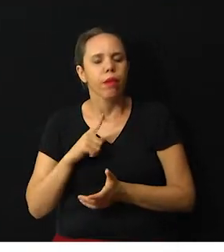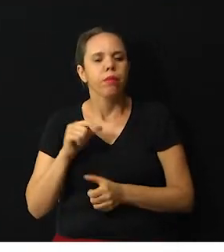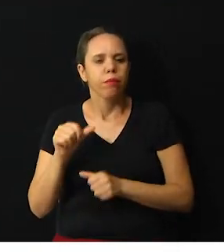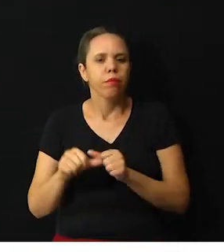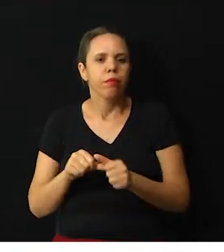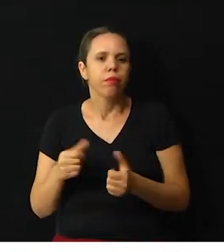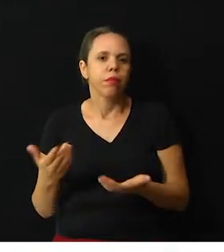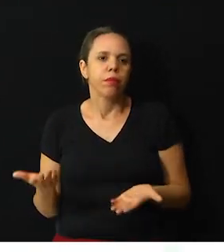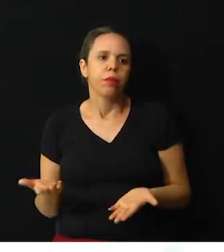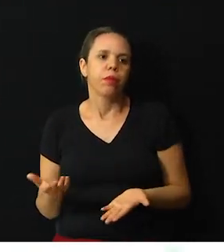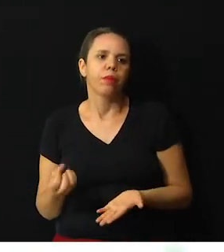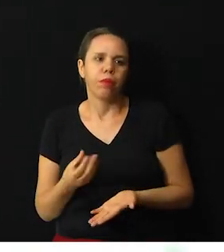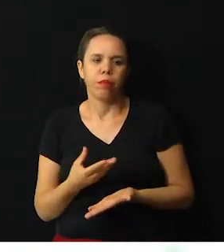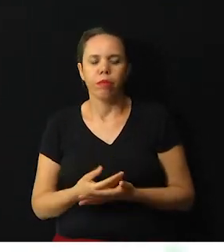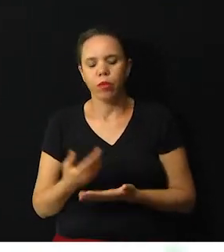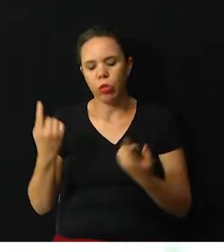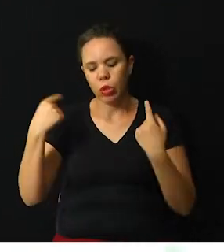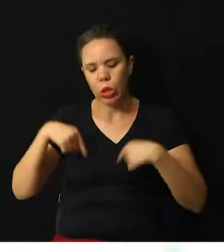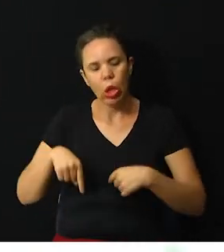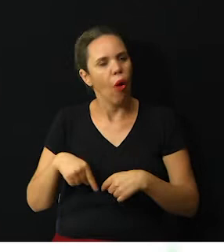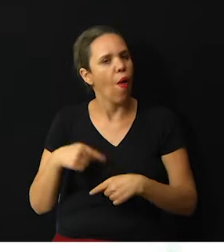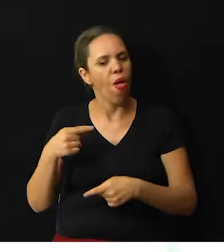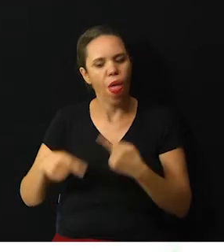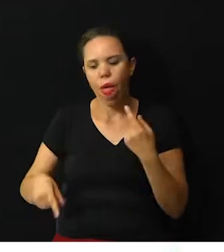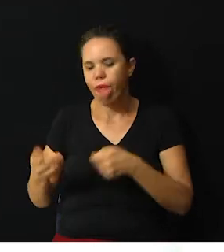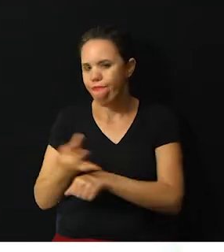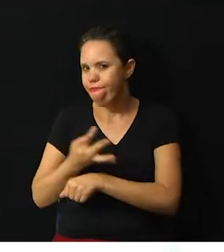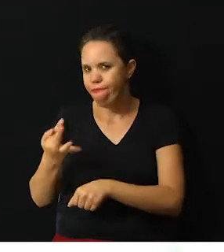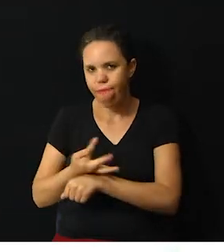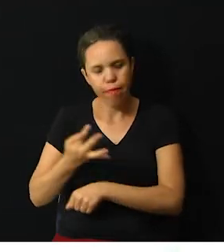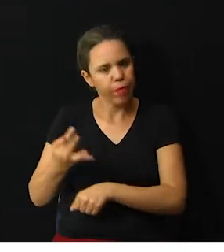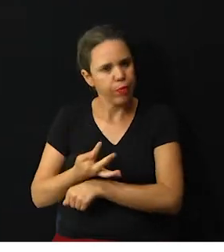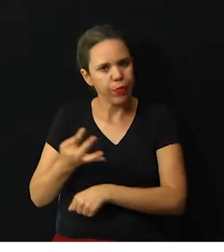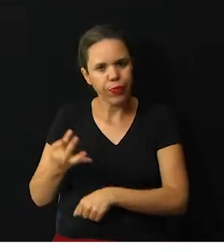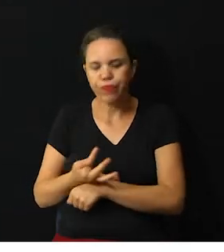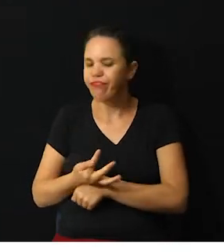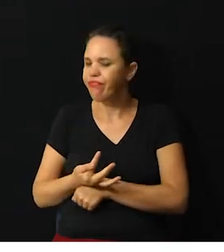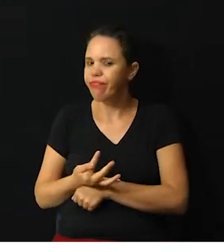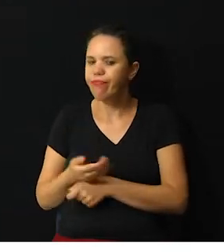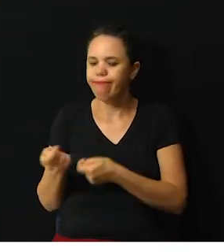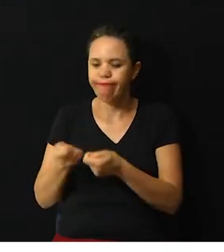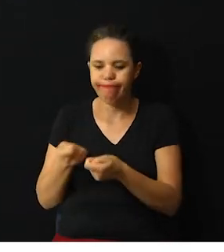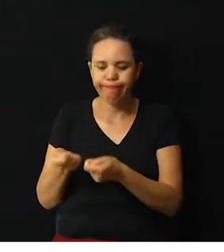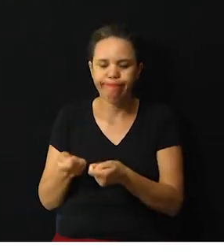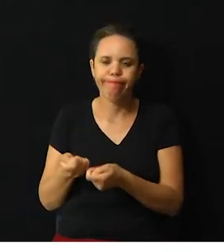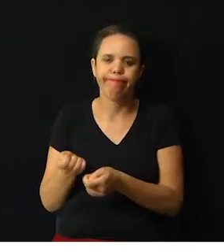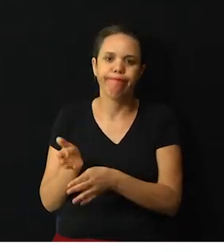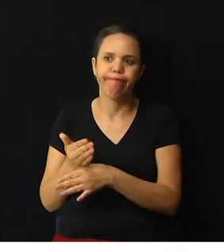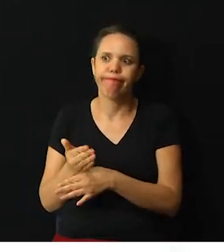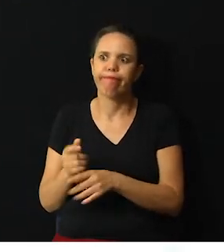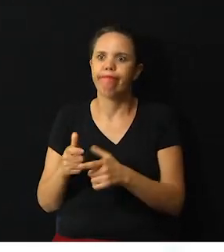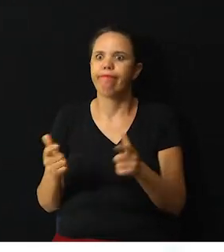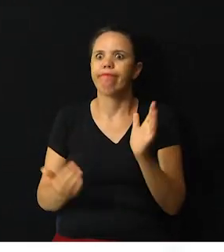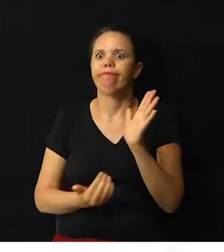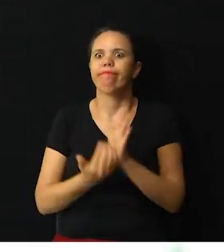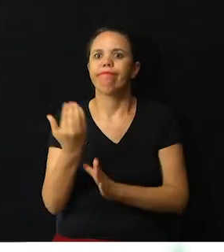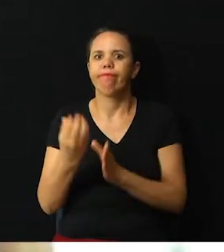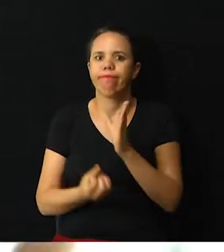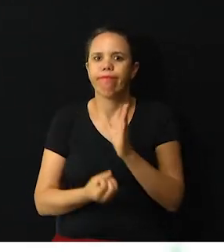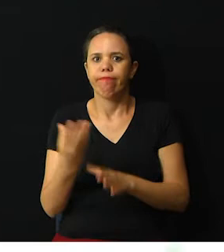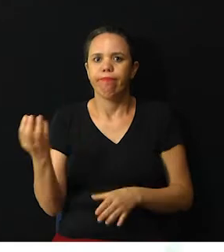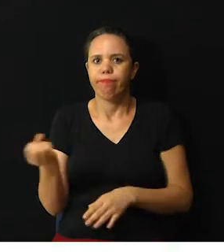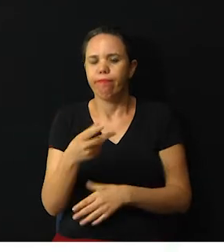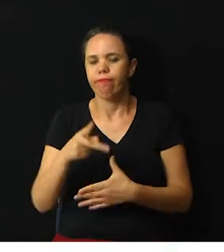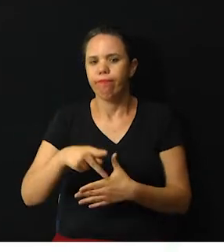uma renovação. E quando o meu corpo não dá conta de fazer essa renovação de uma forma equilibrada, em que eu consiga